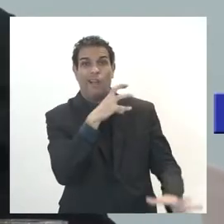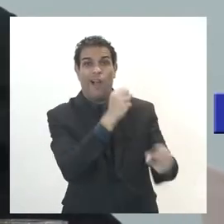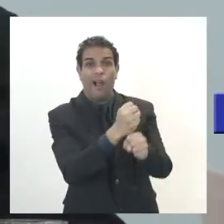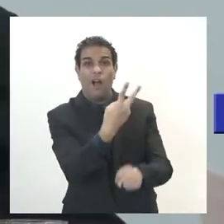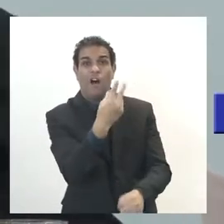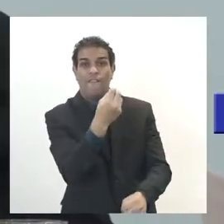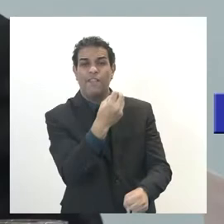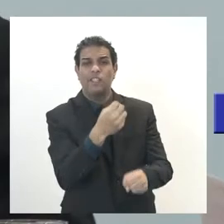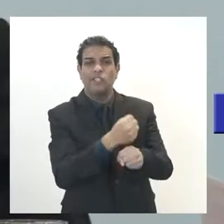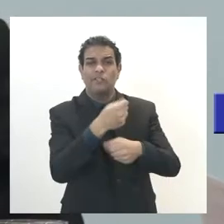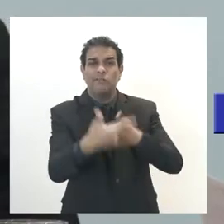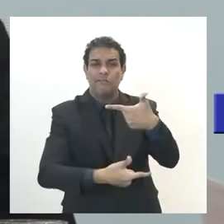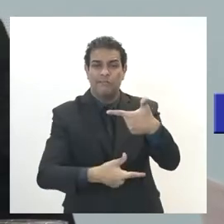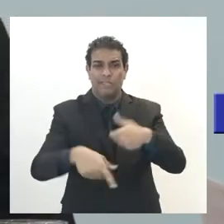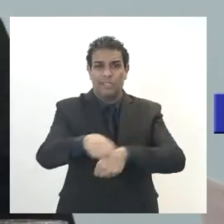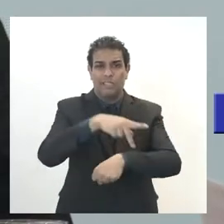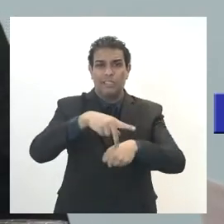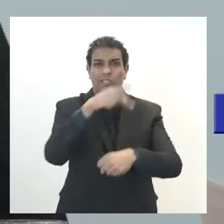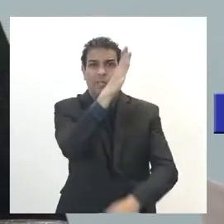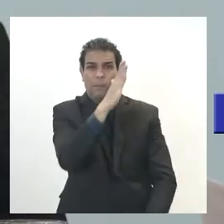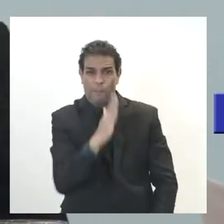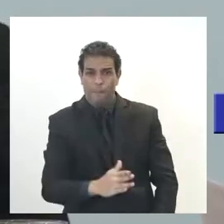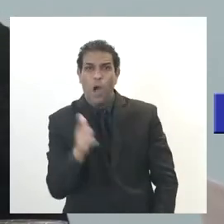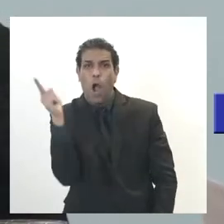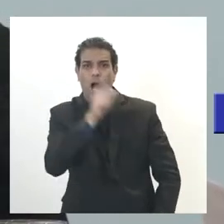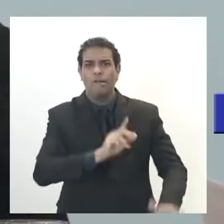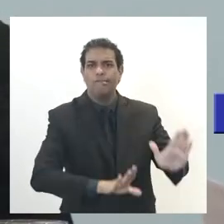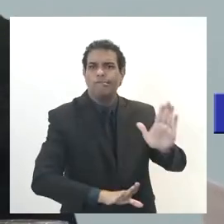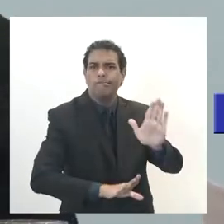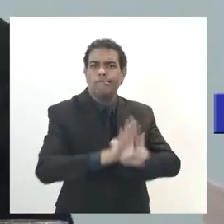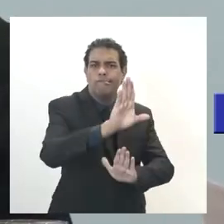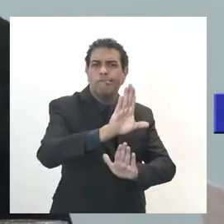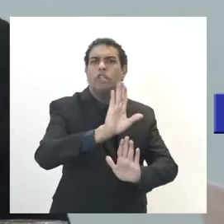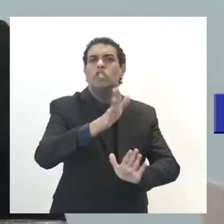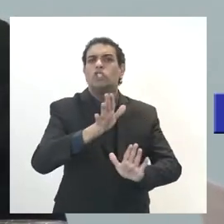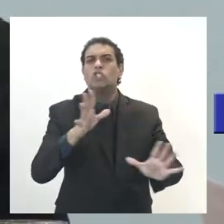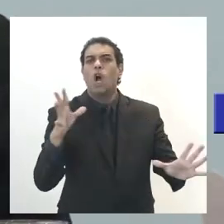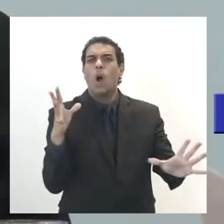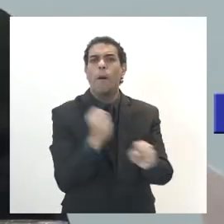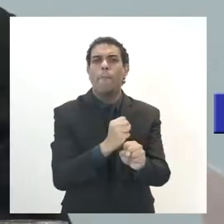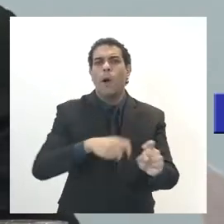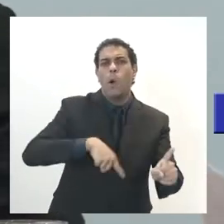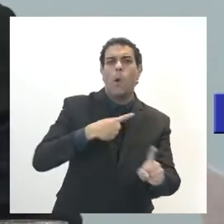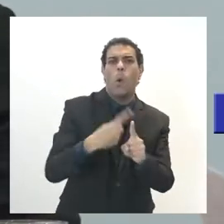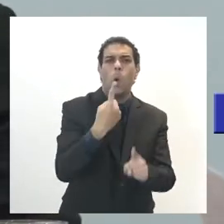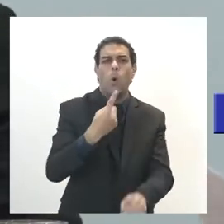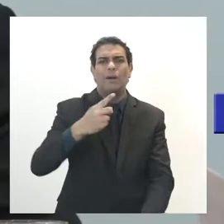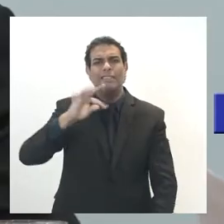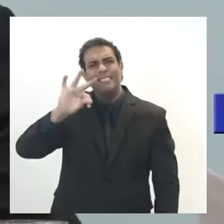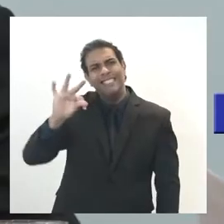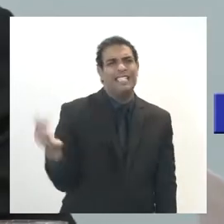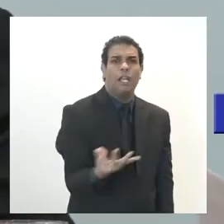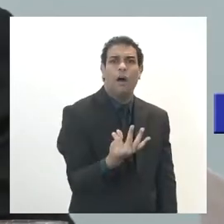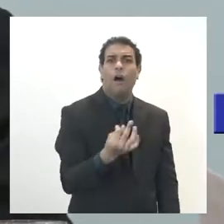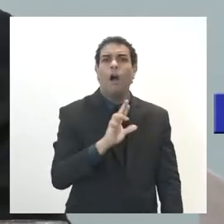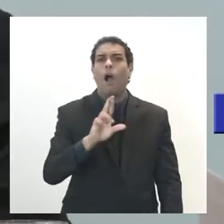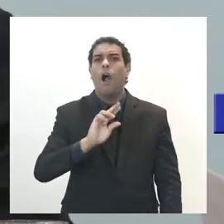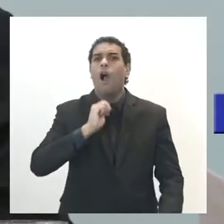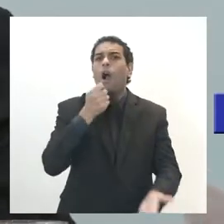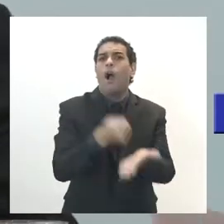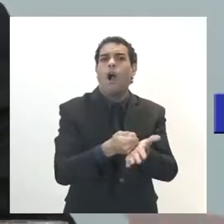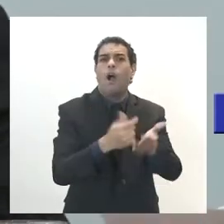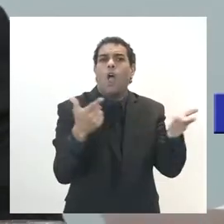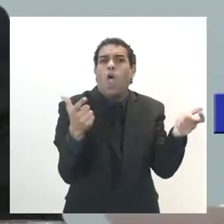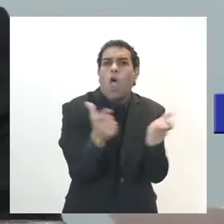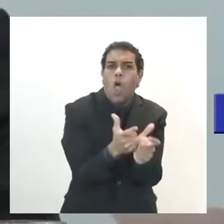anos o Brasil produziu um superávit primário superior a um trilhão de reais o que quer dizer né gastou menos